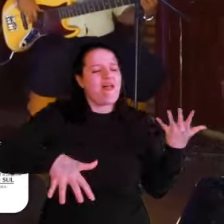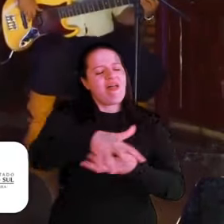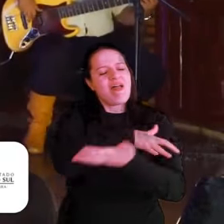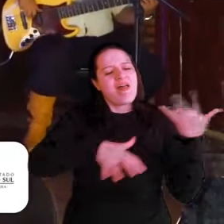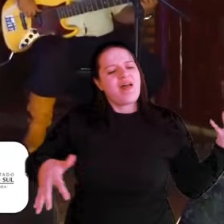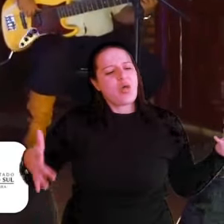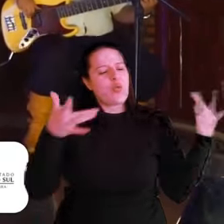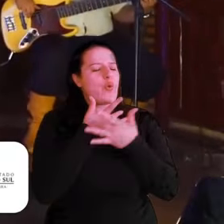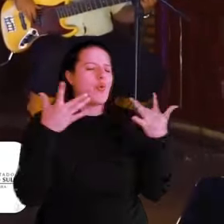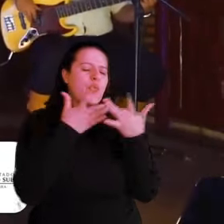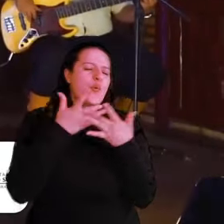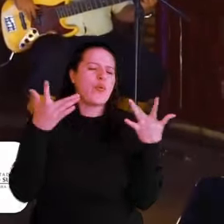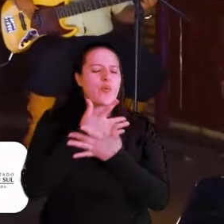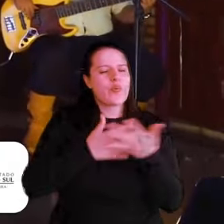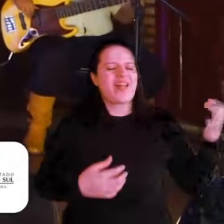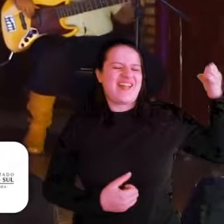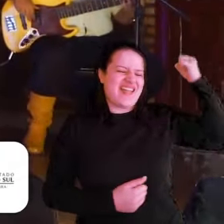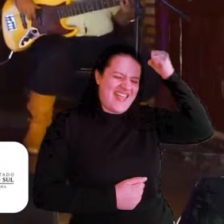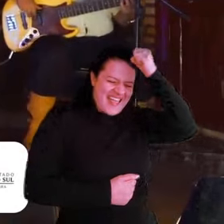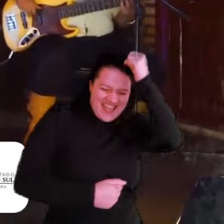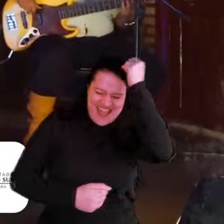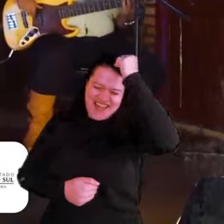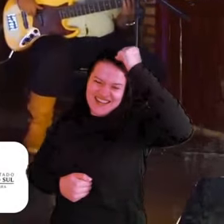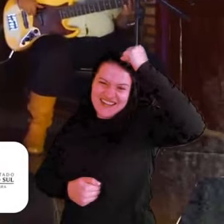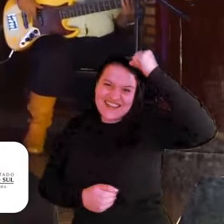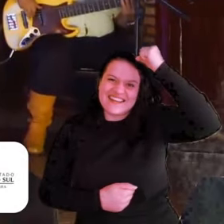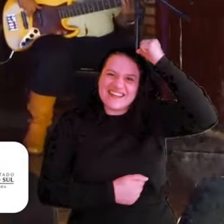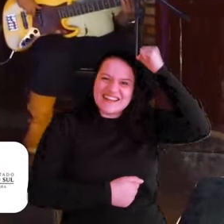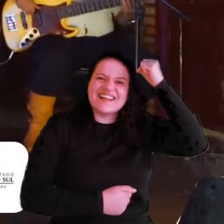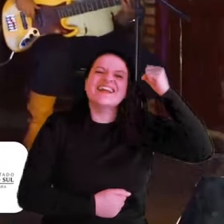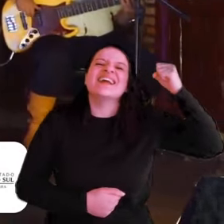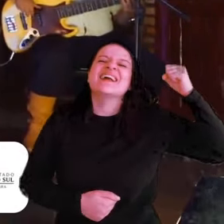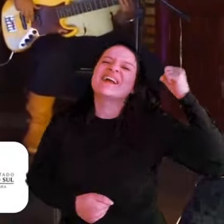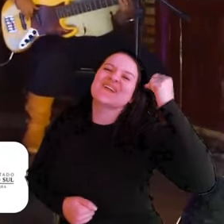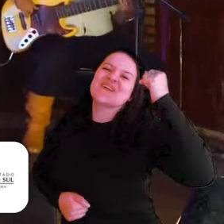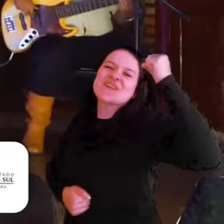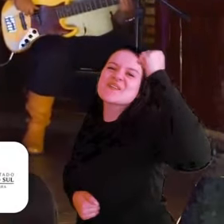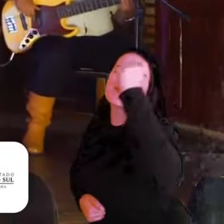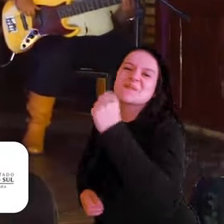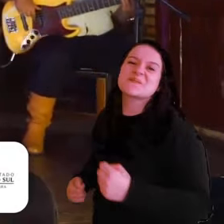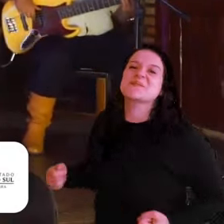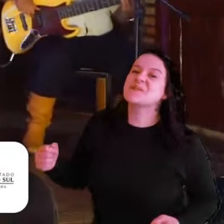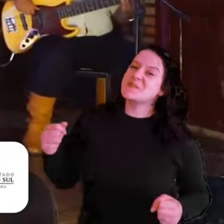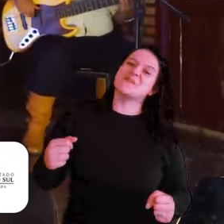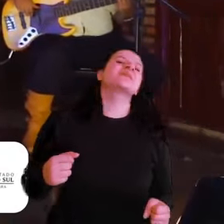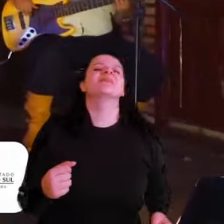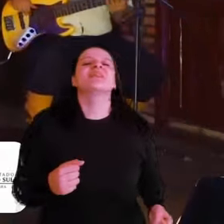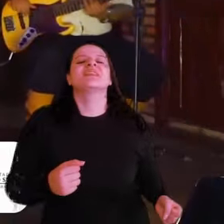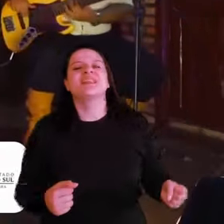um bueno e o surungo tá formado. Eu me desmancho no balanço de maneira, ou vou num tranco de um chato é figurado.